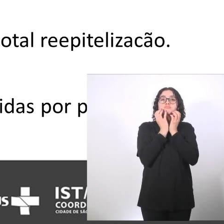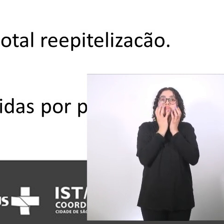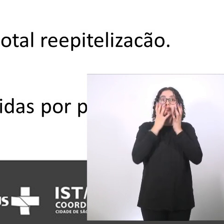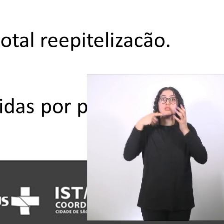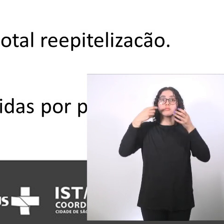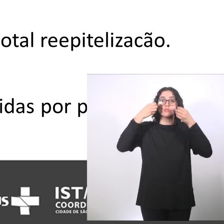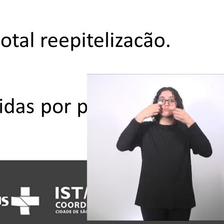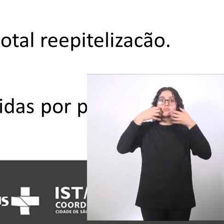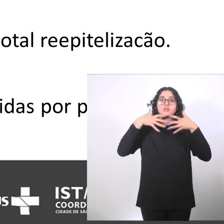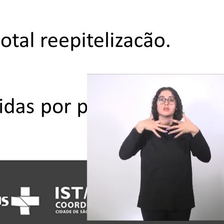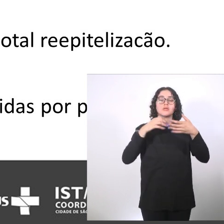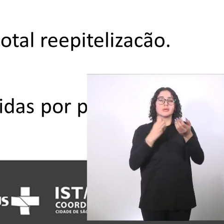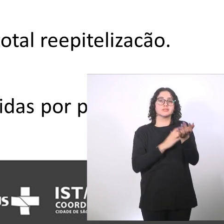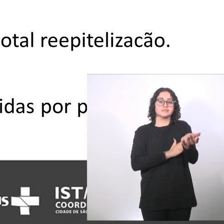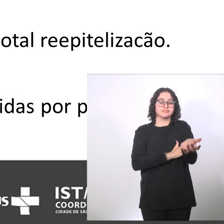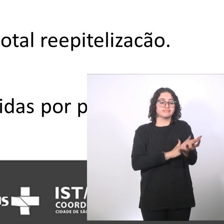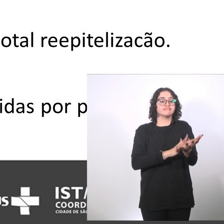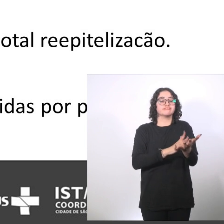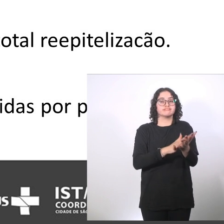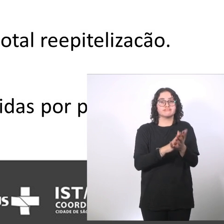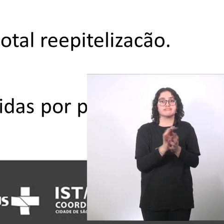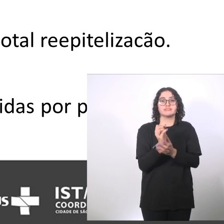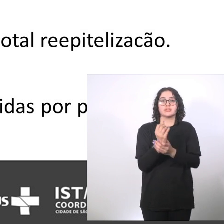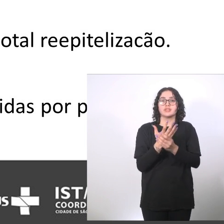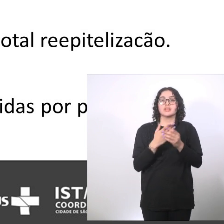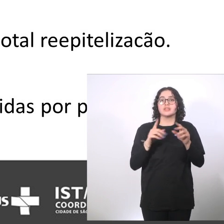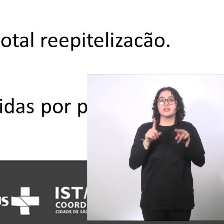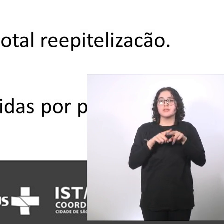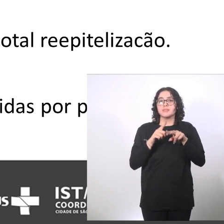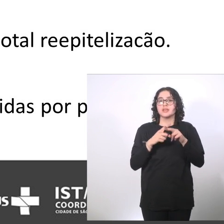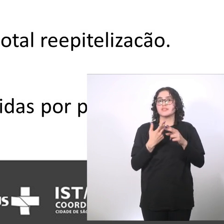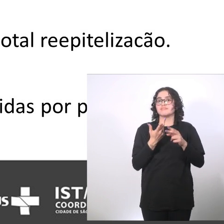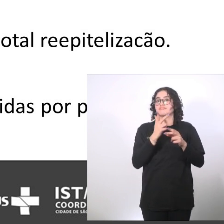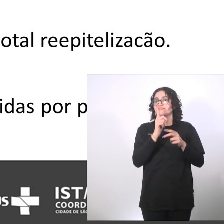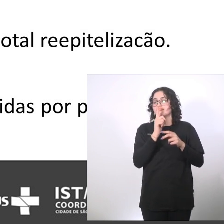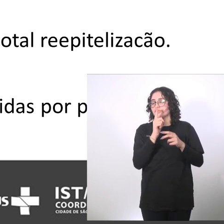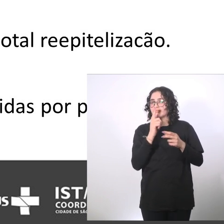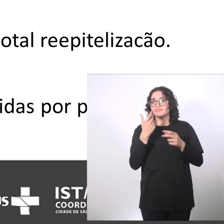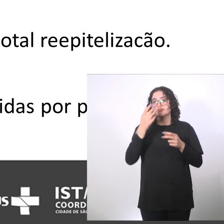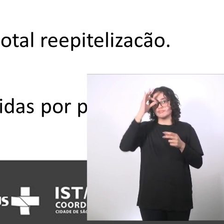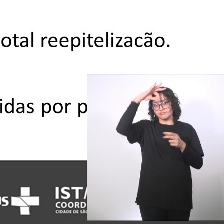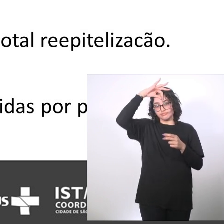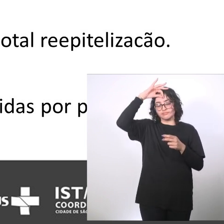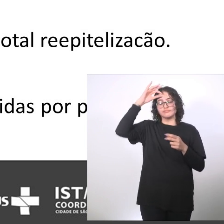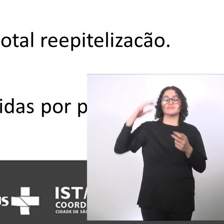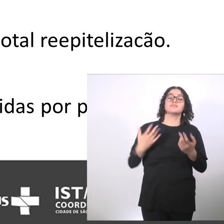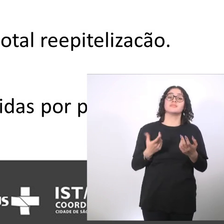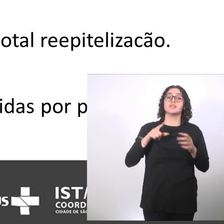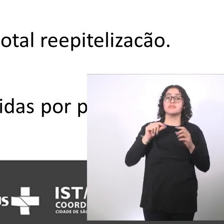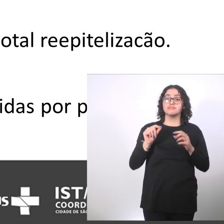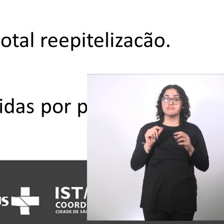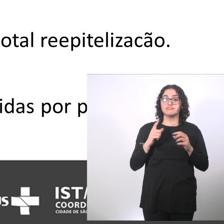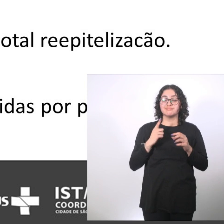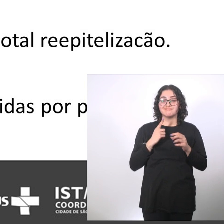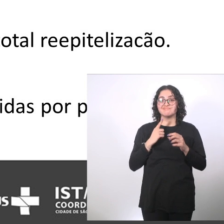corpo, como mãos e genitais. Essas vesículas, elas tornam-se